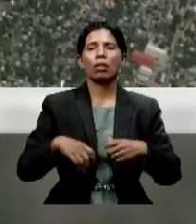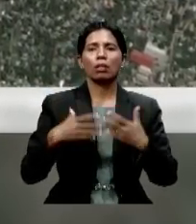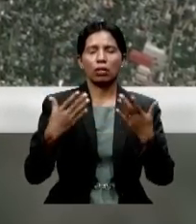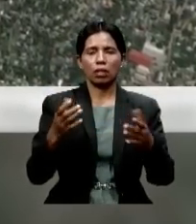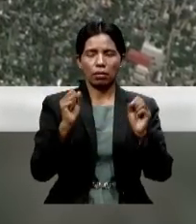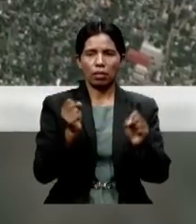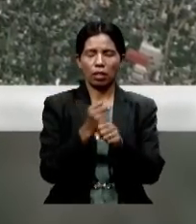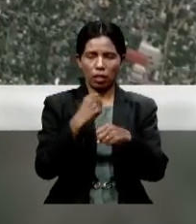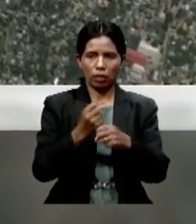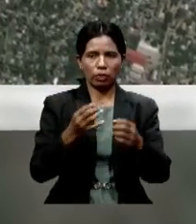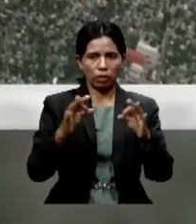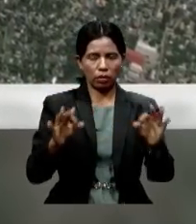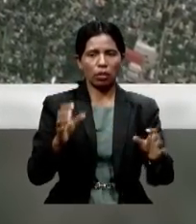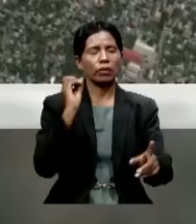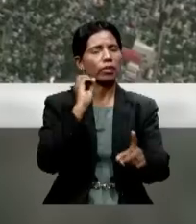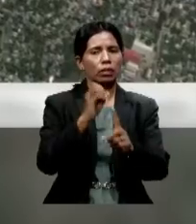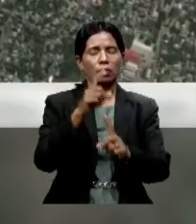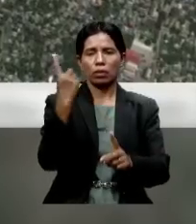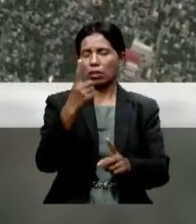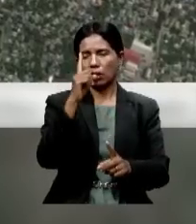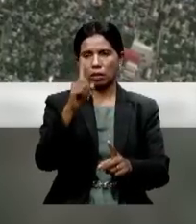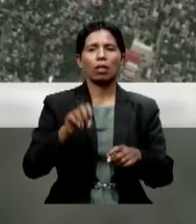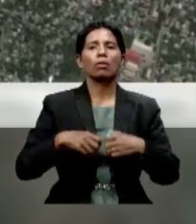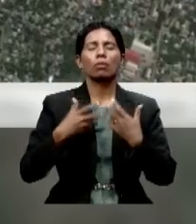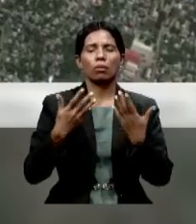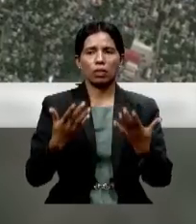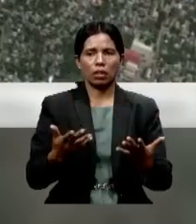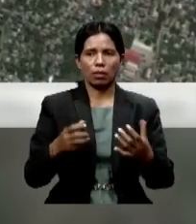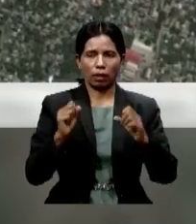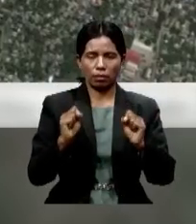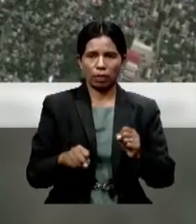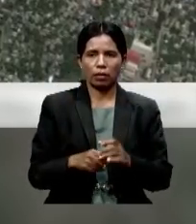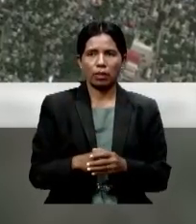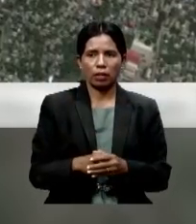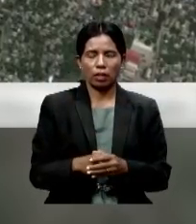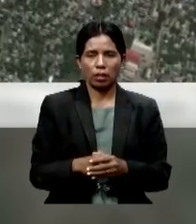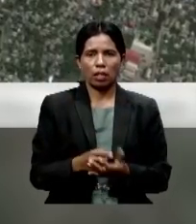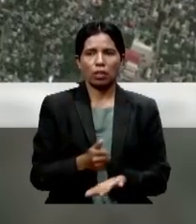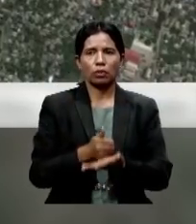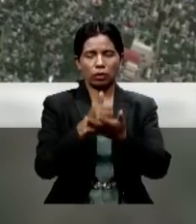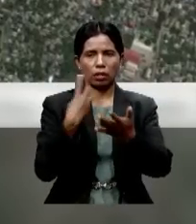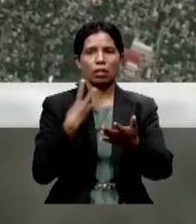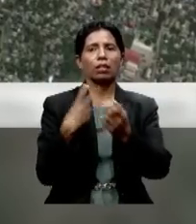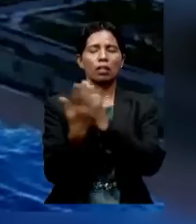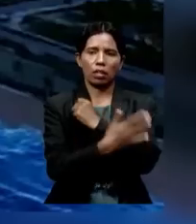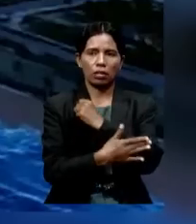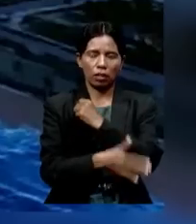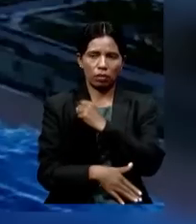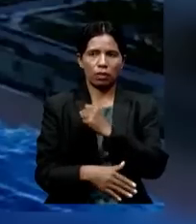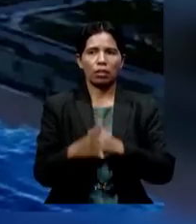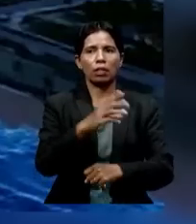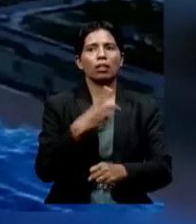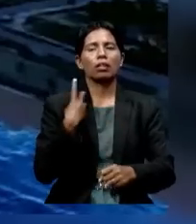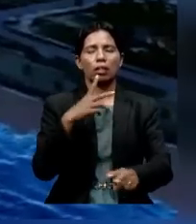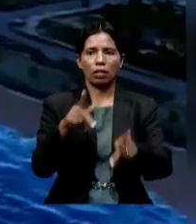bele finaliza, e ini ne objetivo ida deita, o insama ka bele servi itania rain, itania nasau, no